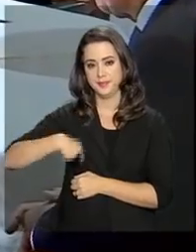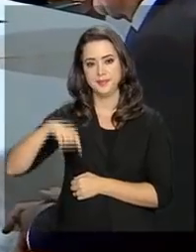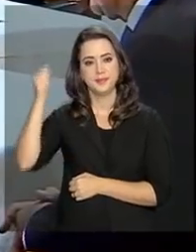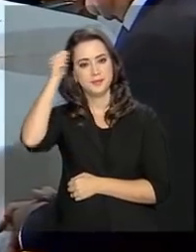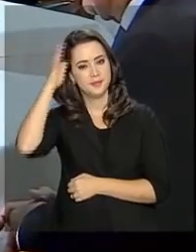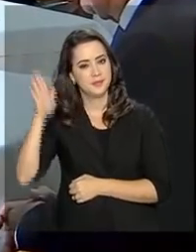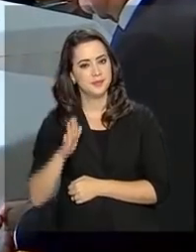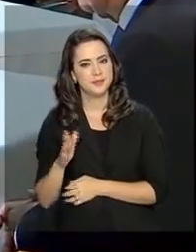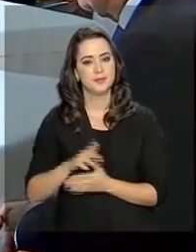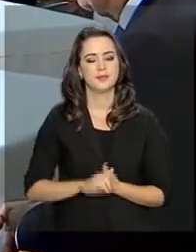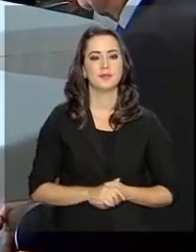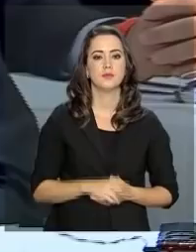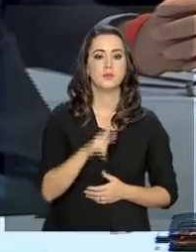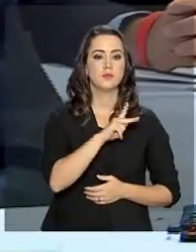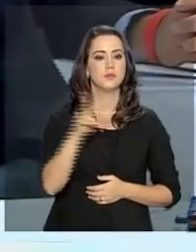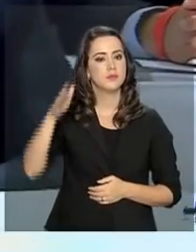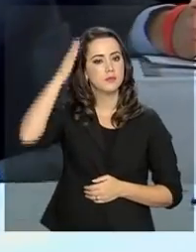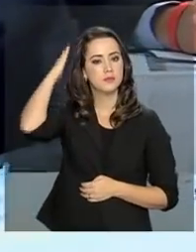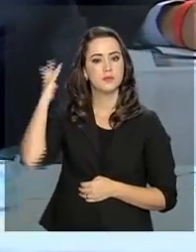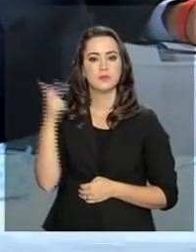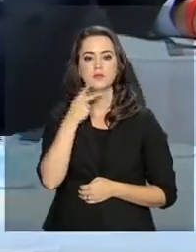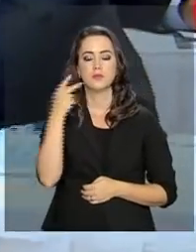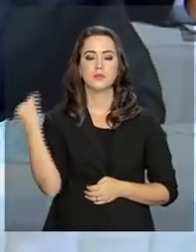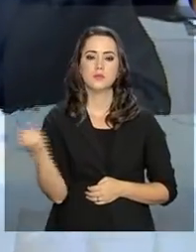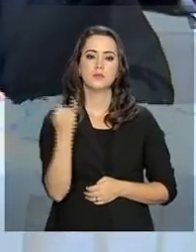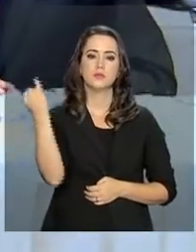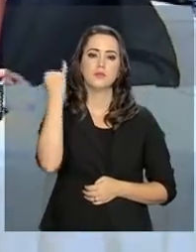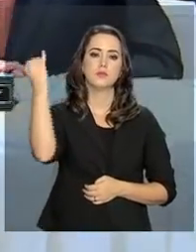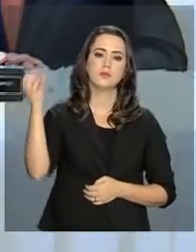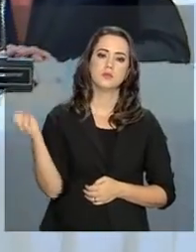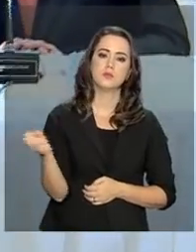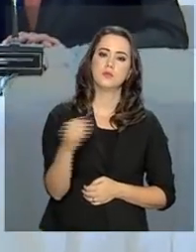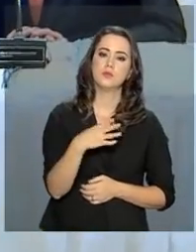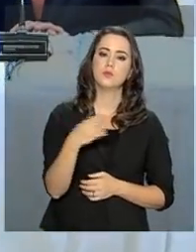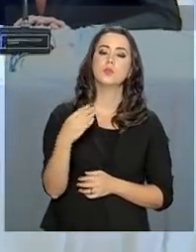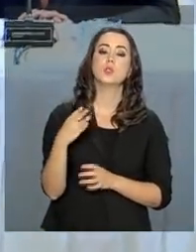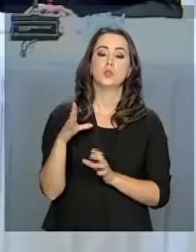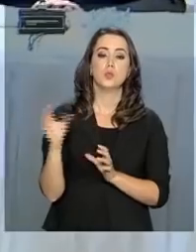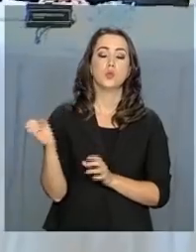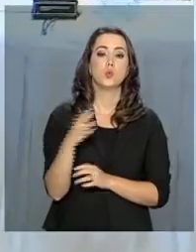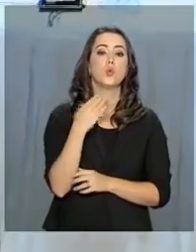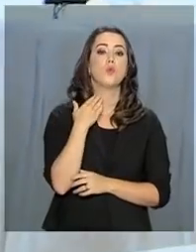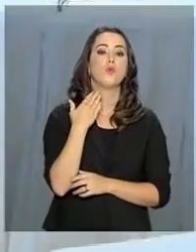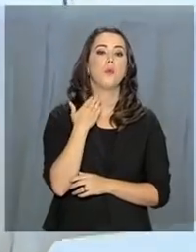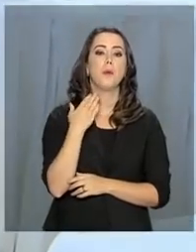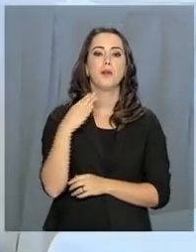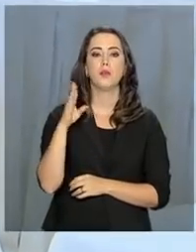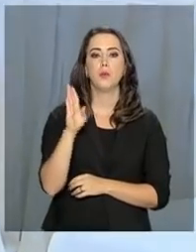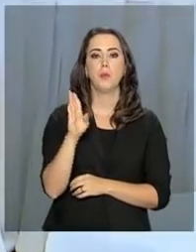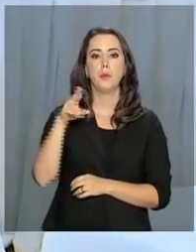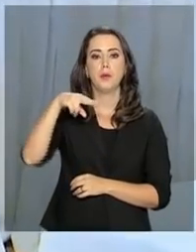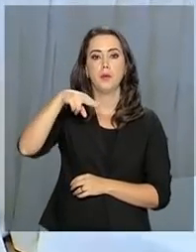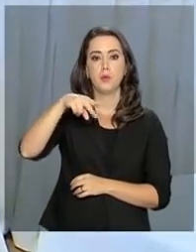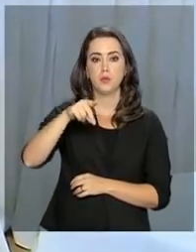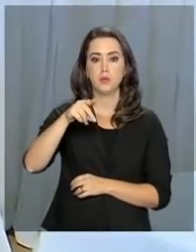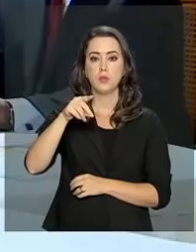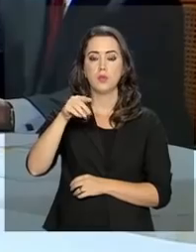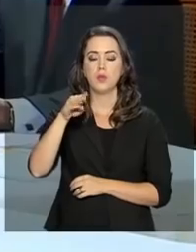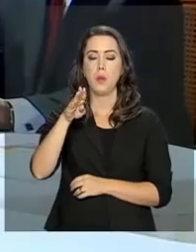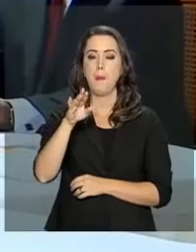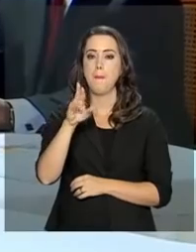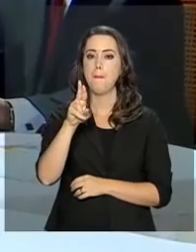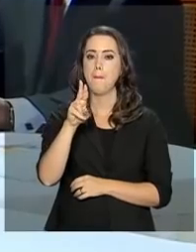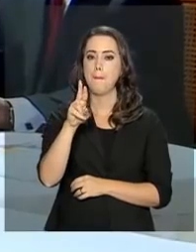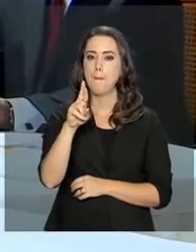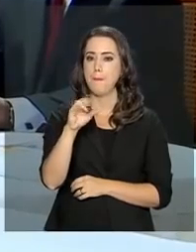china e áfrica do sul o presidente michel temer destacou a consolidação do novo banco de desenvolvimento o banco do